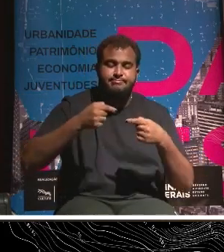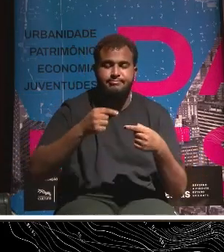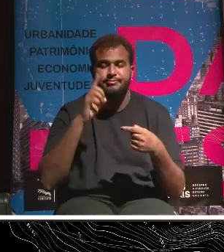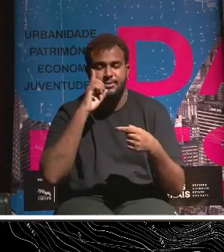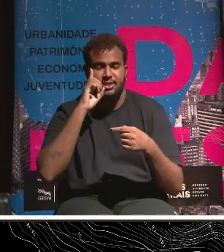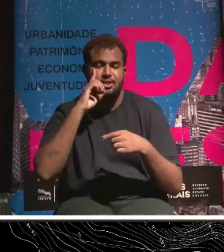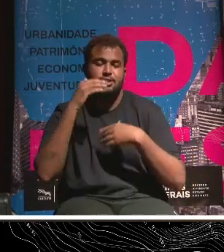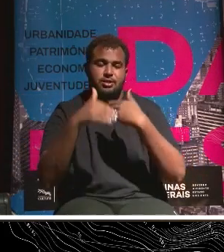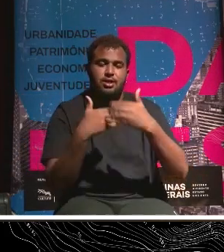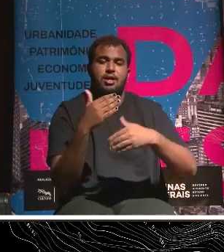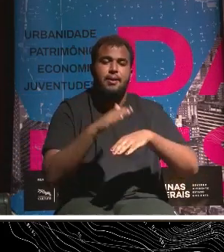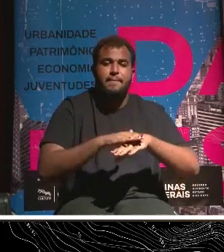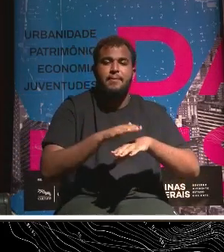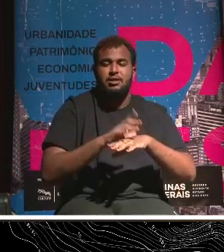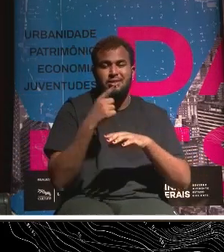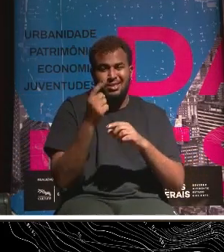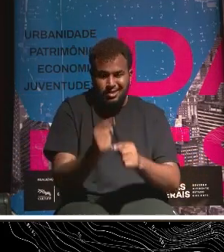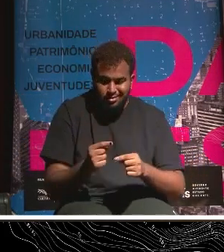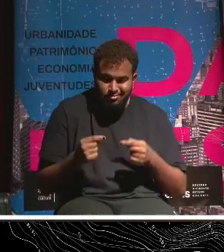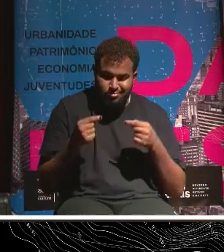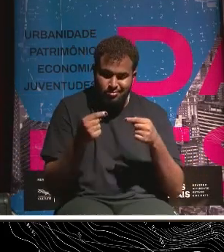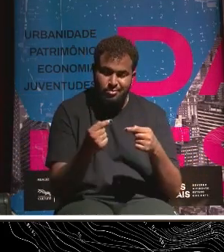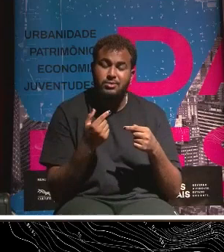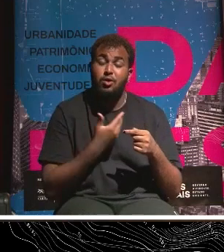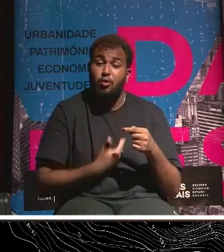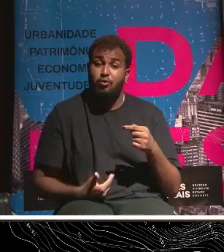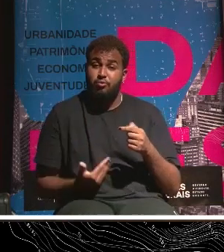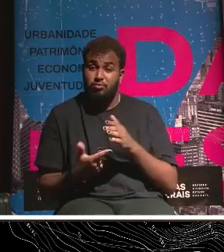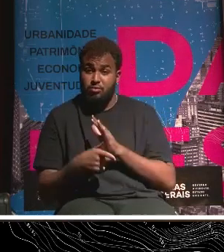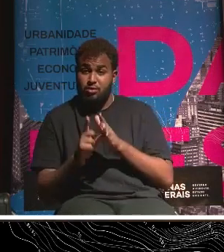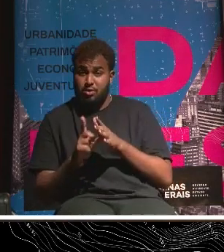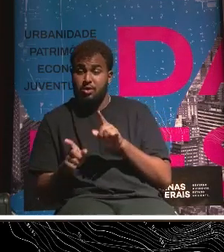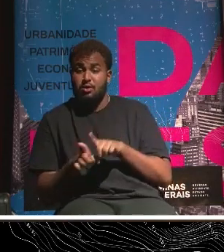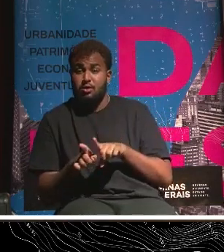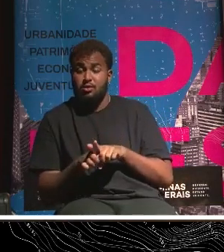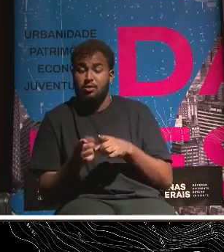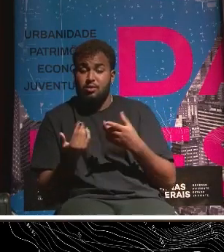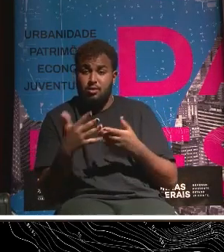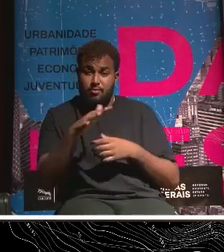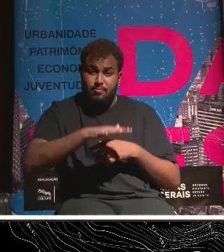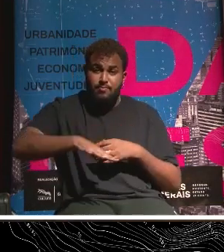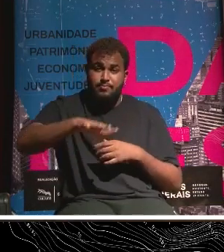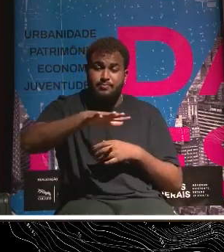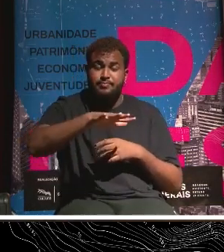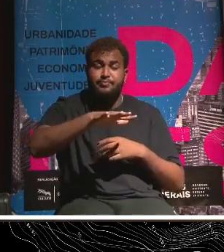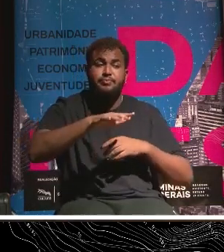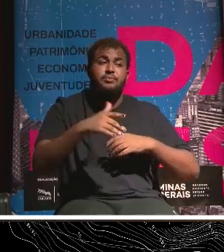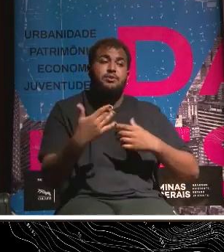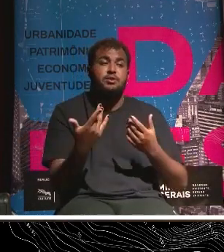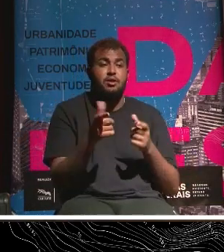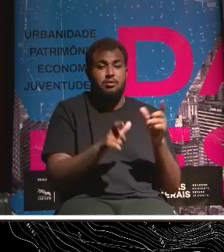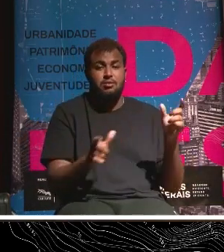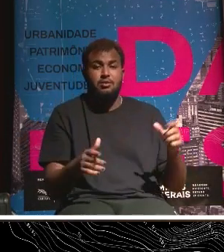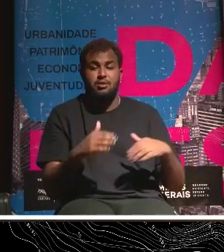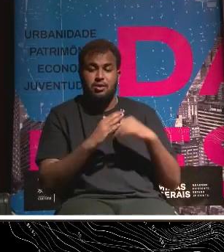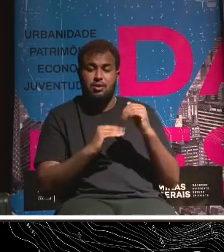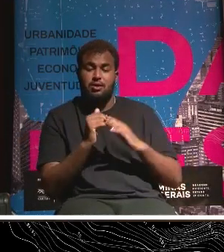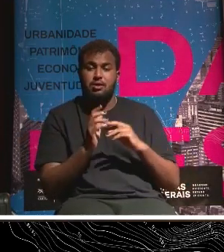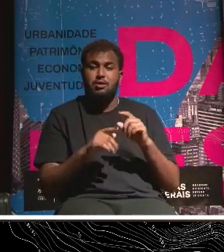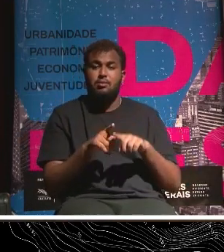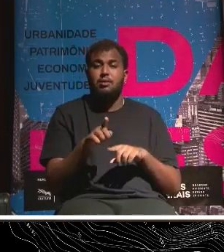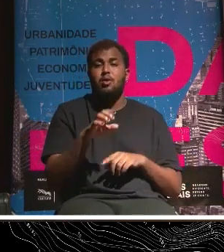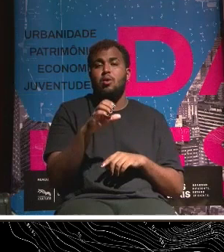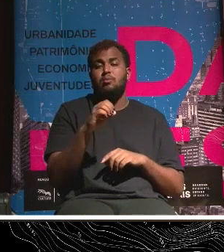assédio, né, que a gente enfrentou no governo central como servidores públicos, aqueles de carreira, aqueles de cargo